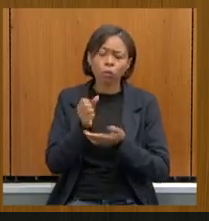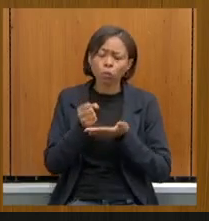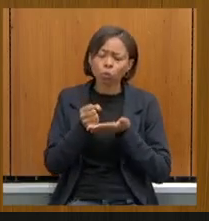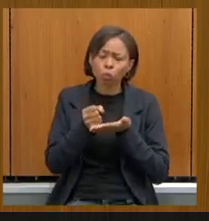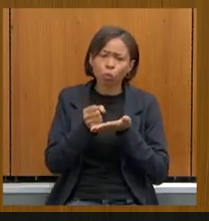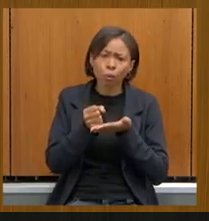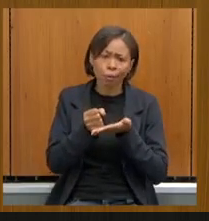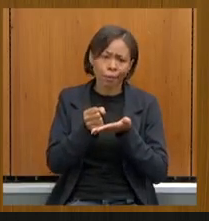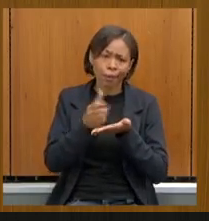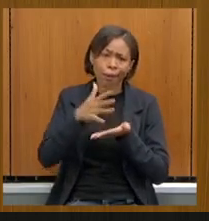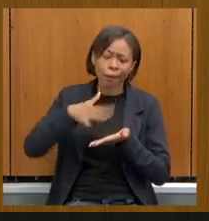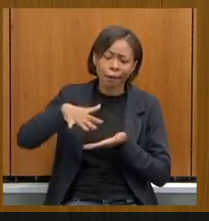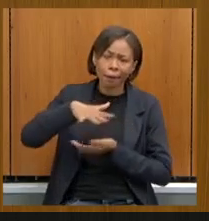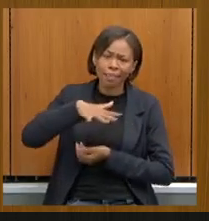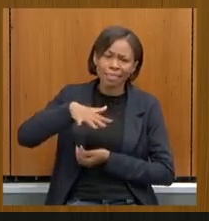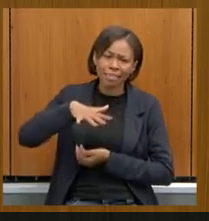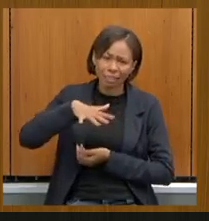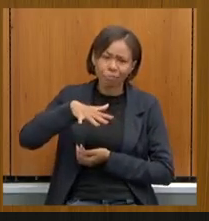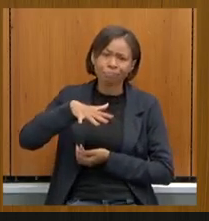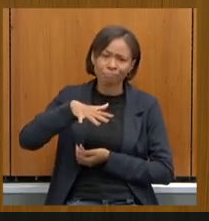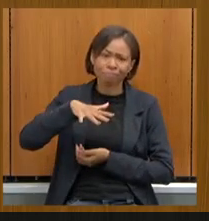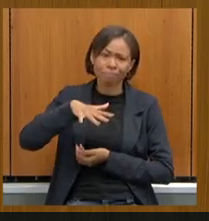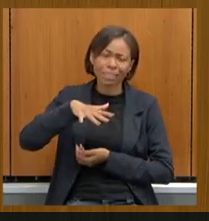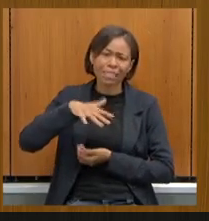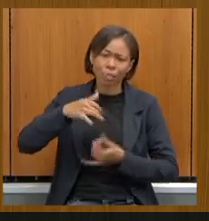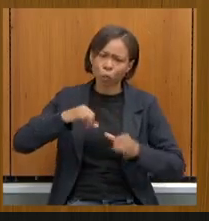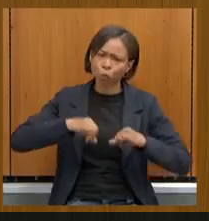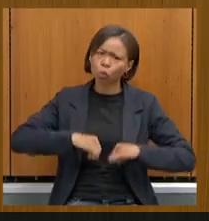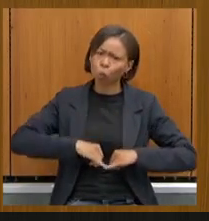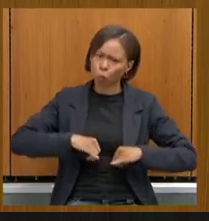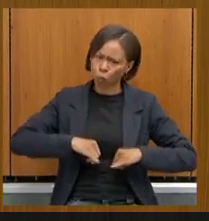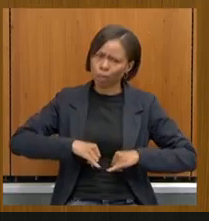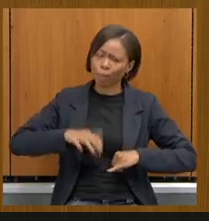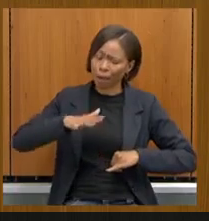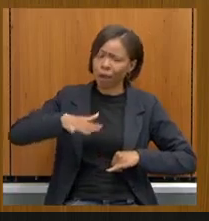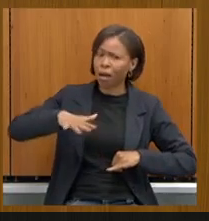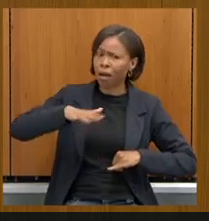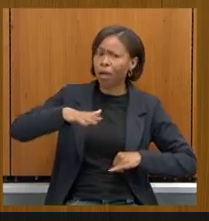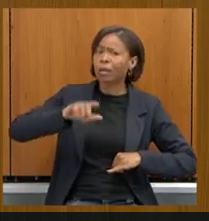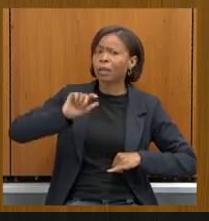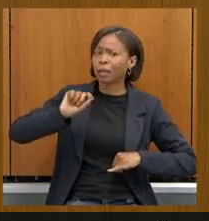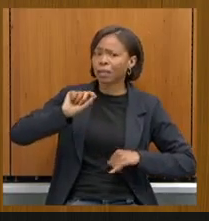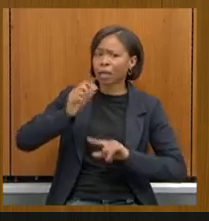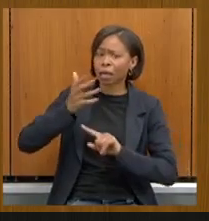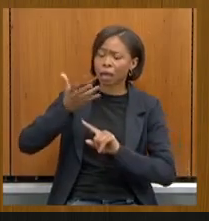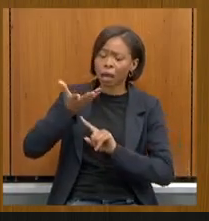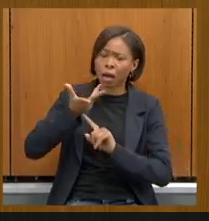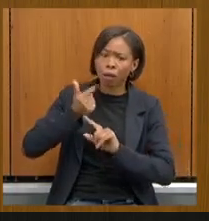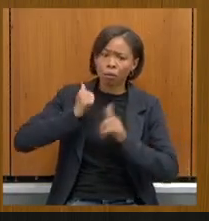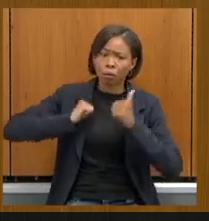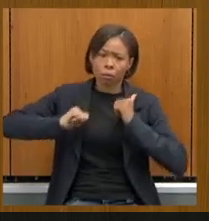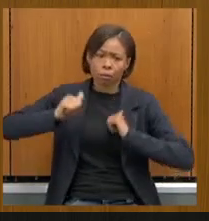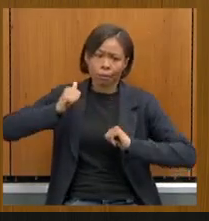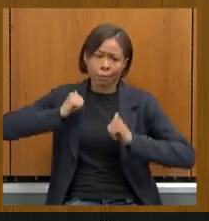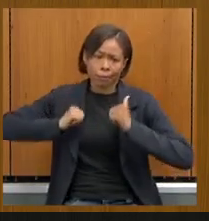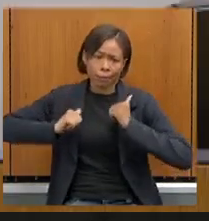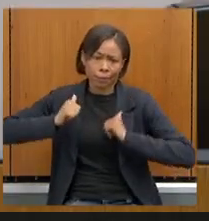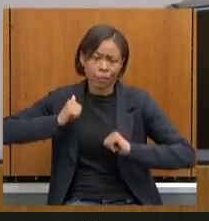a essa classe que tem sofrido tanto, que é a classe dos artistas, que é a classe dos promotores,